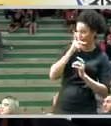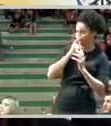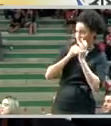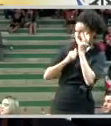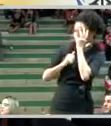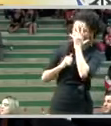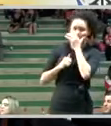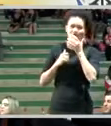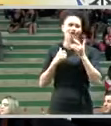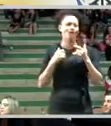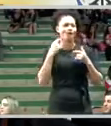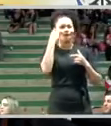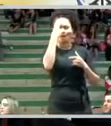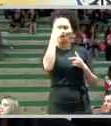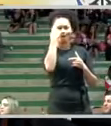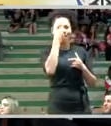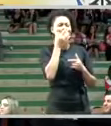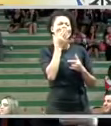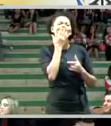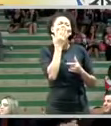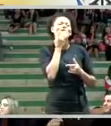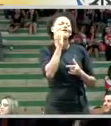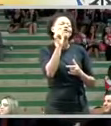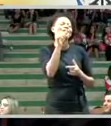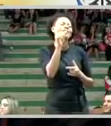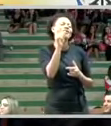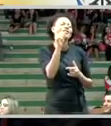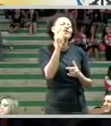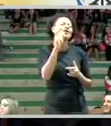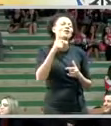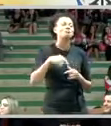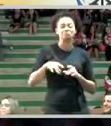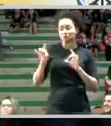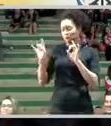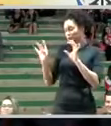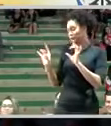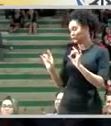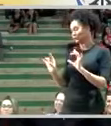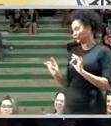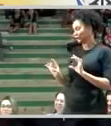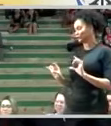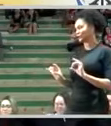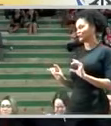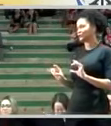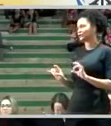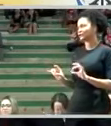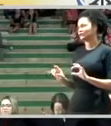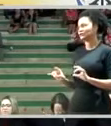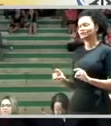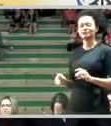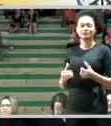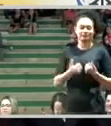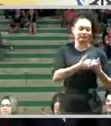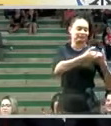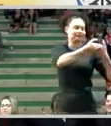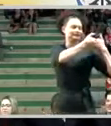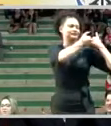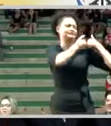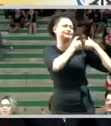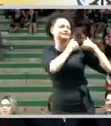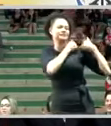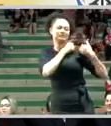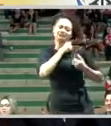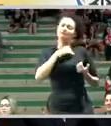pode ter olho azul, pode ter privilégio, mas tem que carregar nas costas, meu filho, senão é